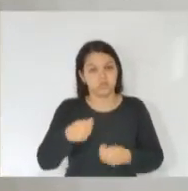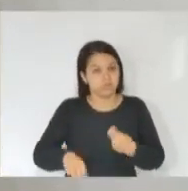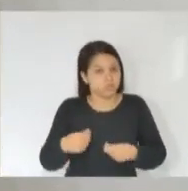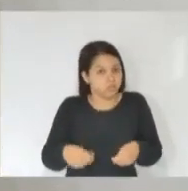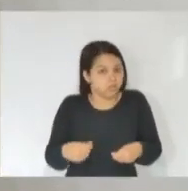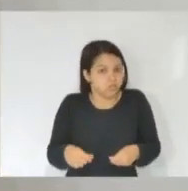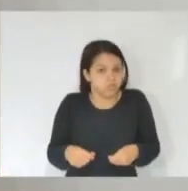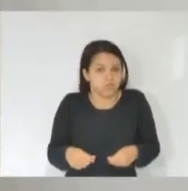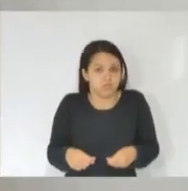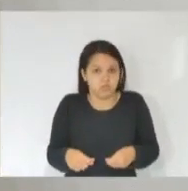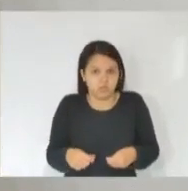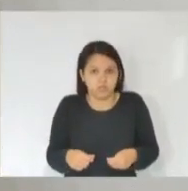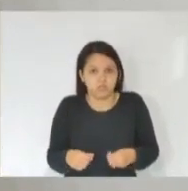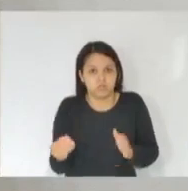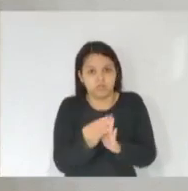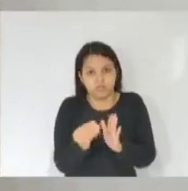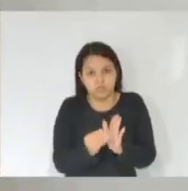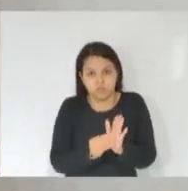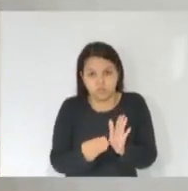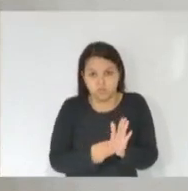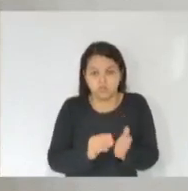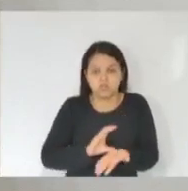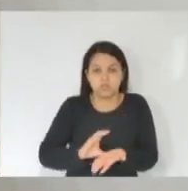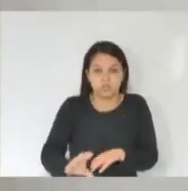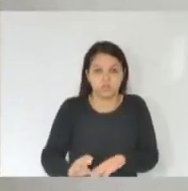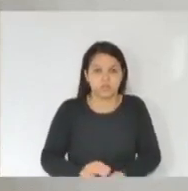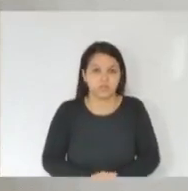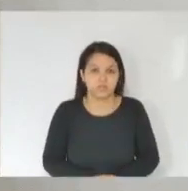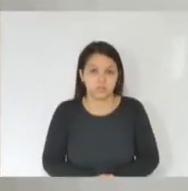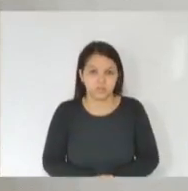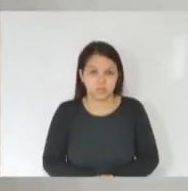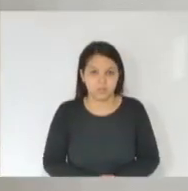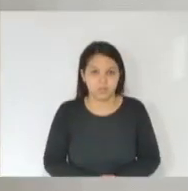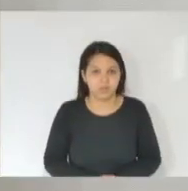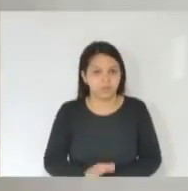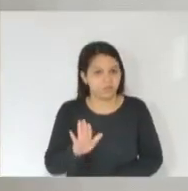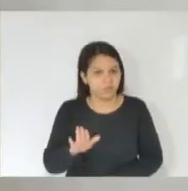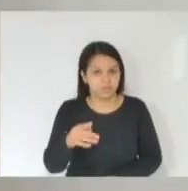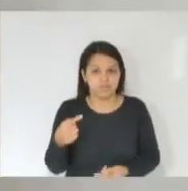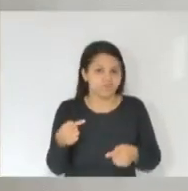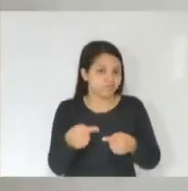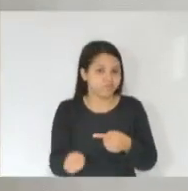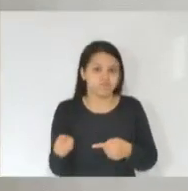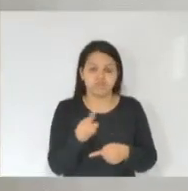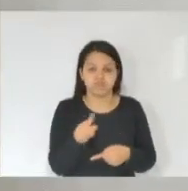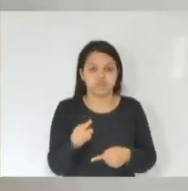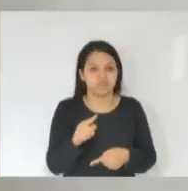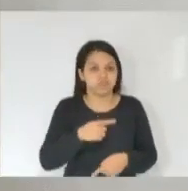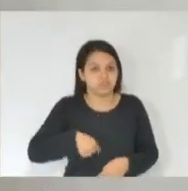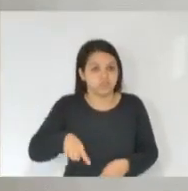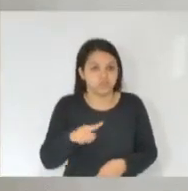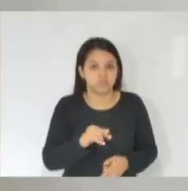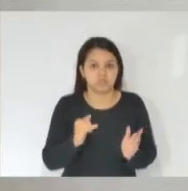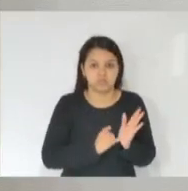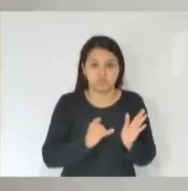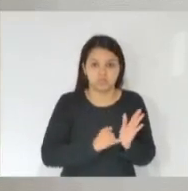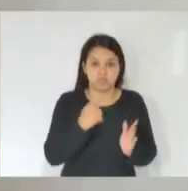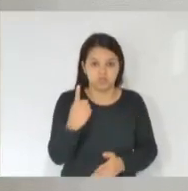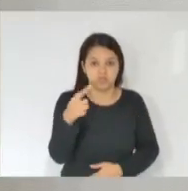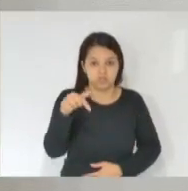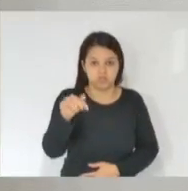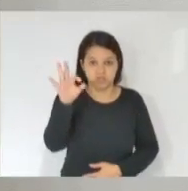os incentivos. Mas não tem lógica, não tem lógica nós tributarmos em